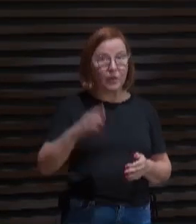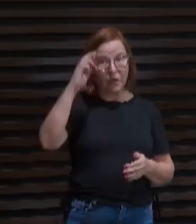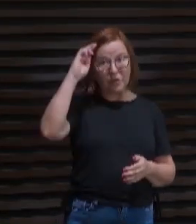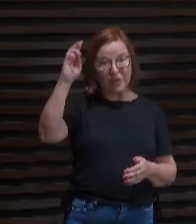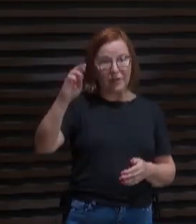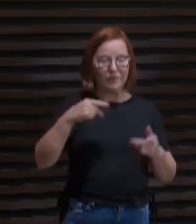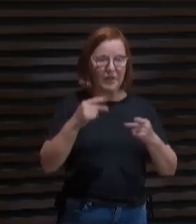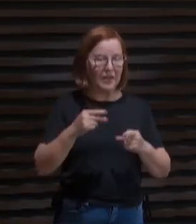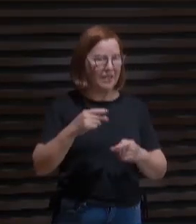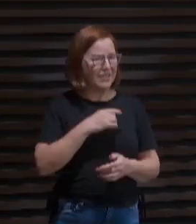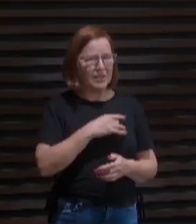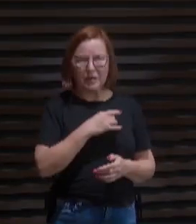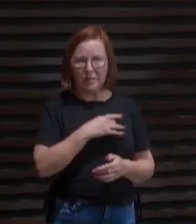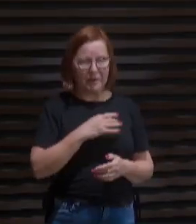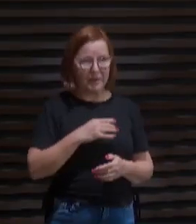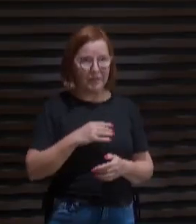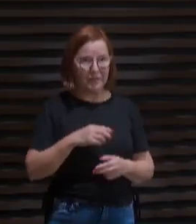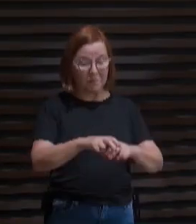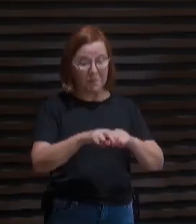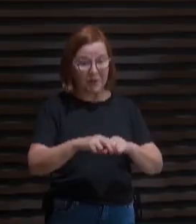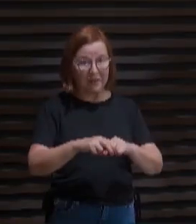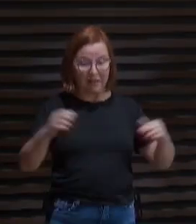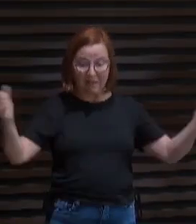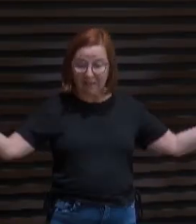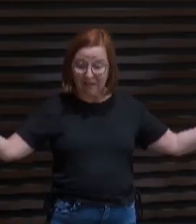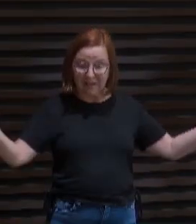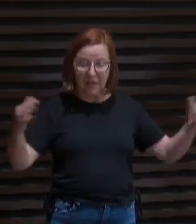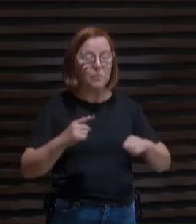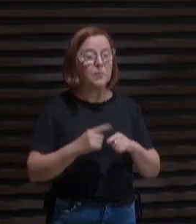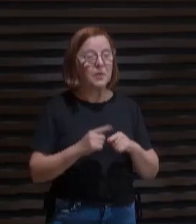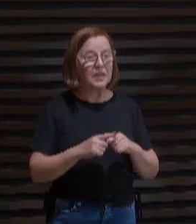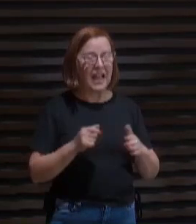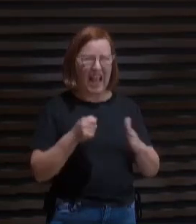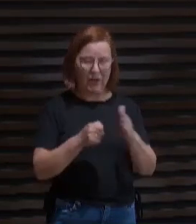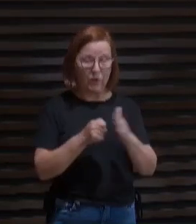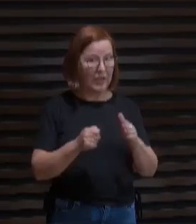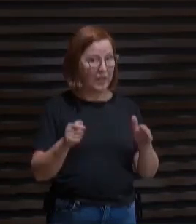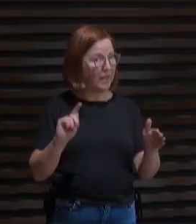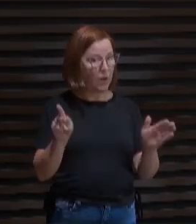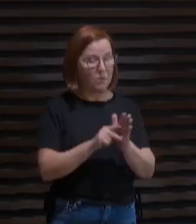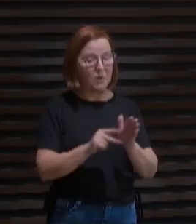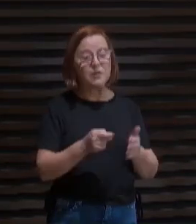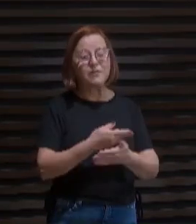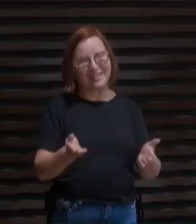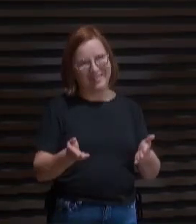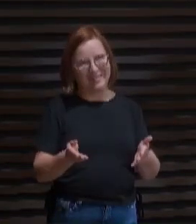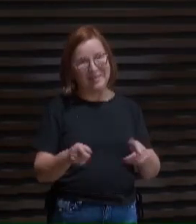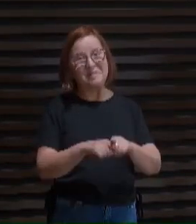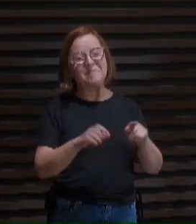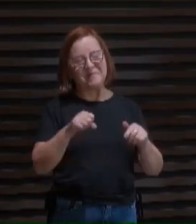assusteis, por causa desta grande multidão, pois a peleja não é vossa, mas de